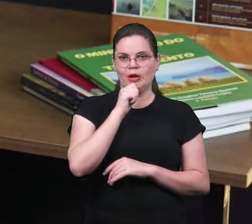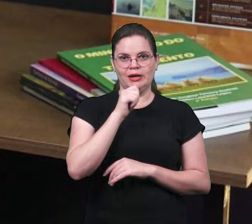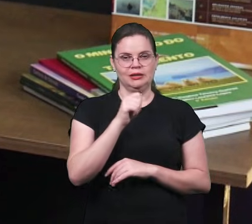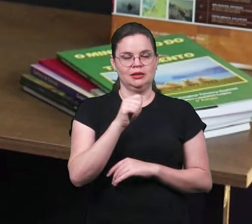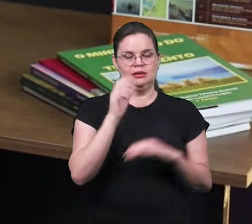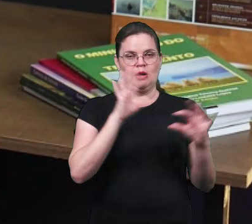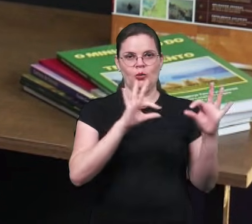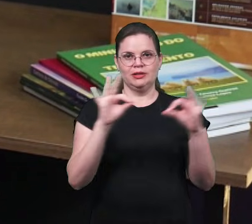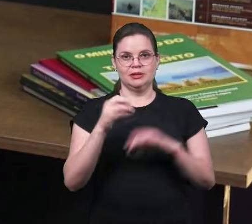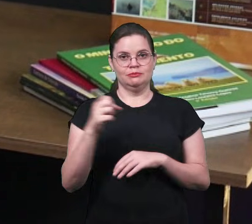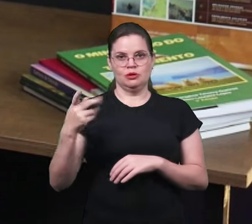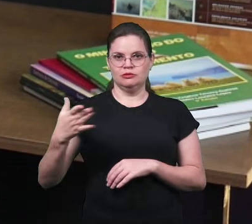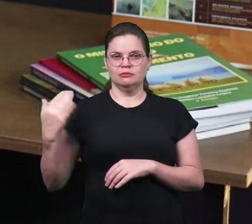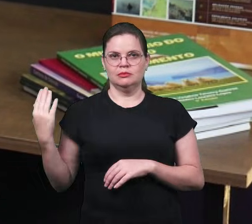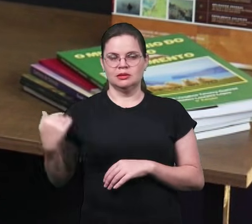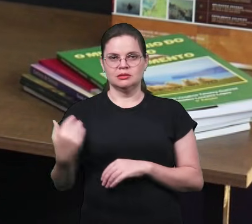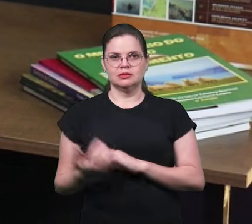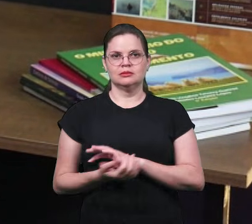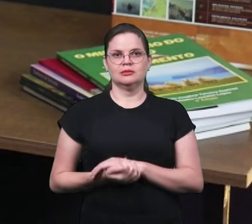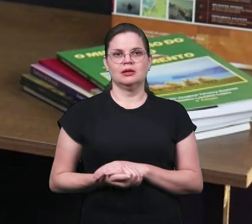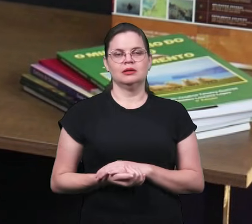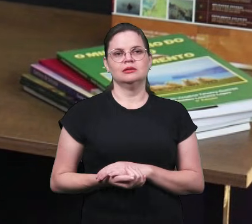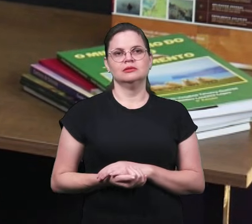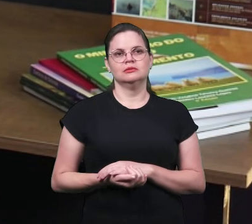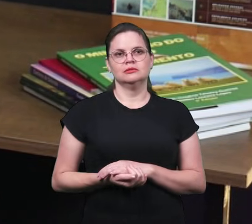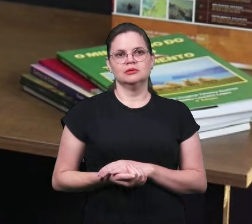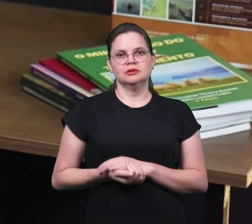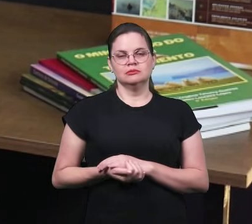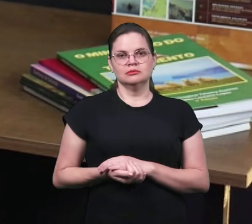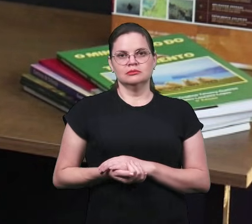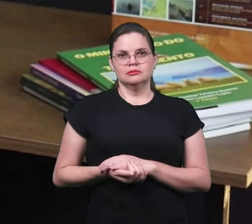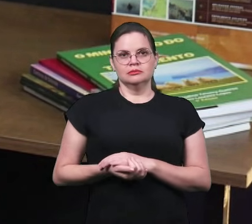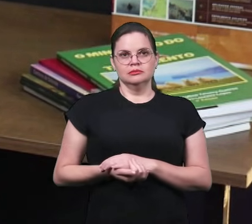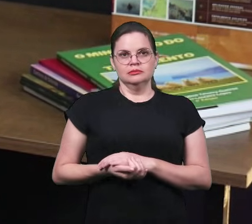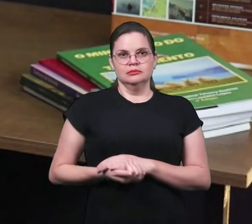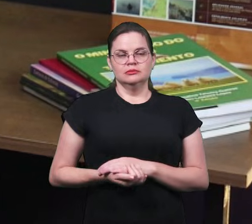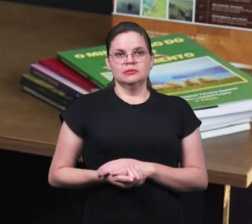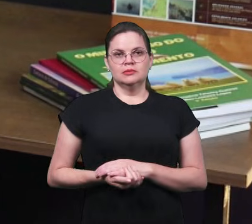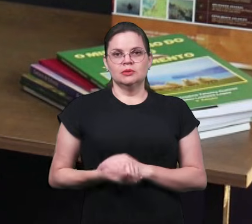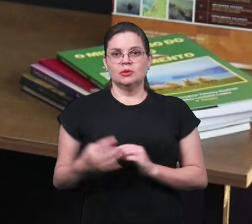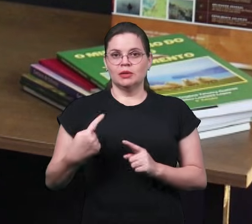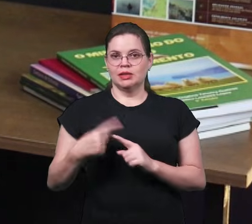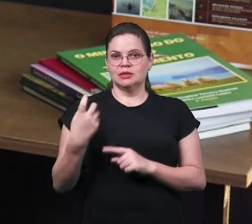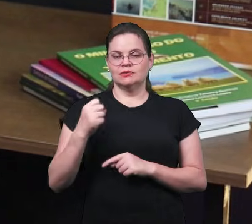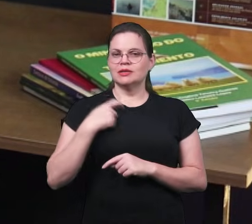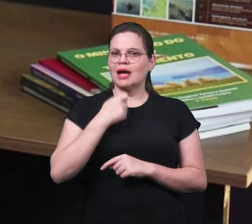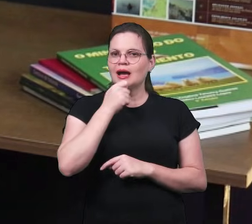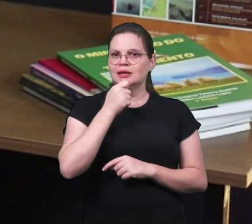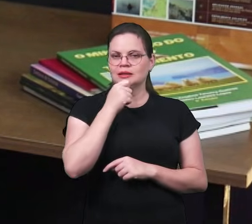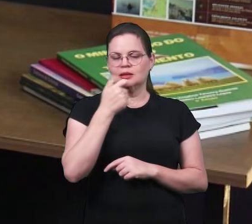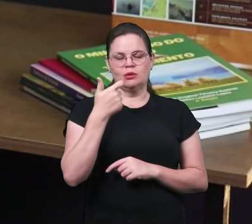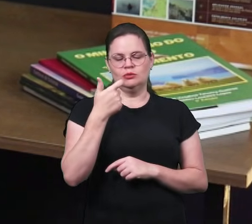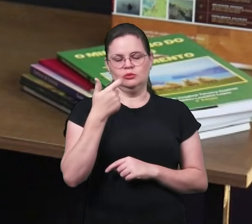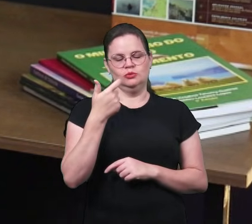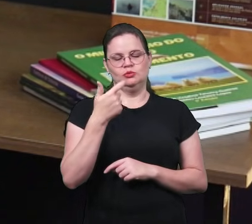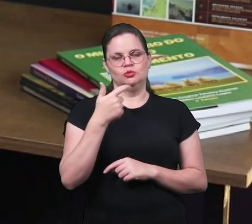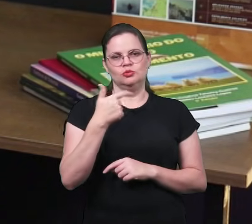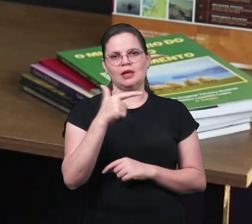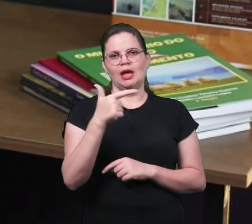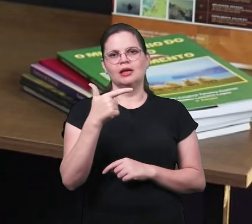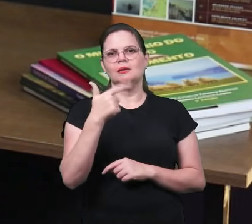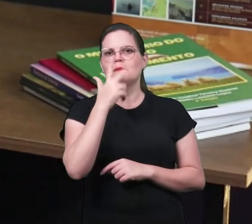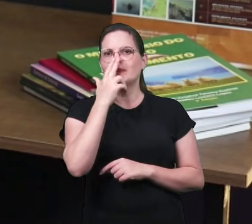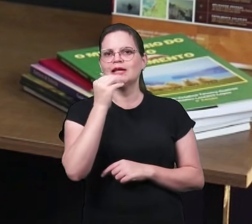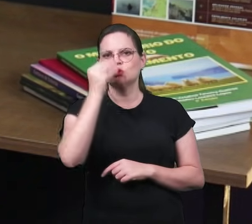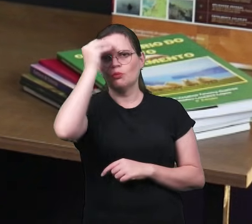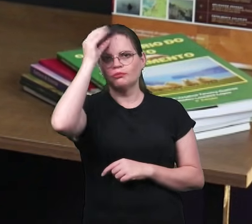tenha um entendimento com a palavra. Moisés, ele foge do Egito,